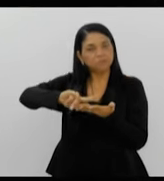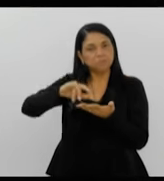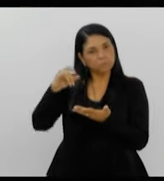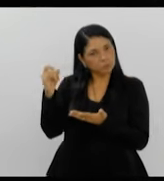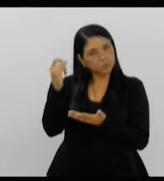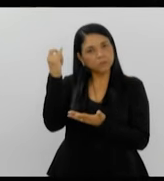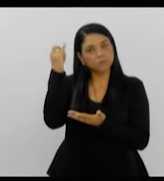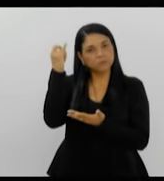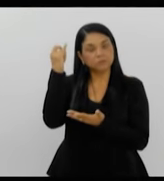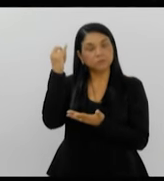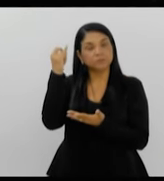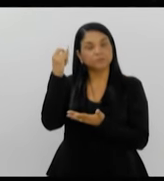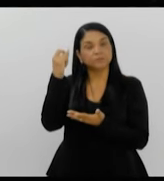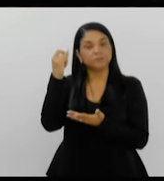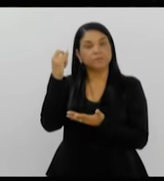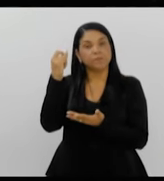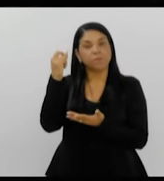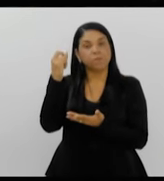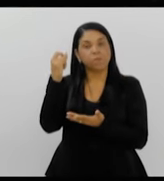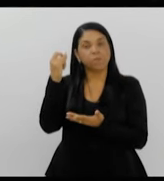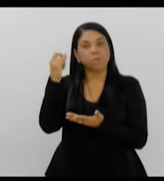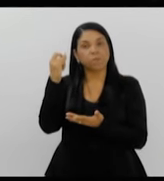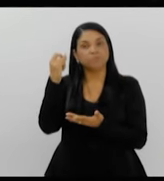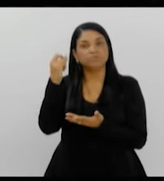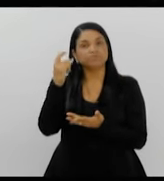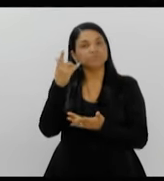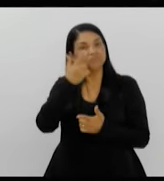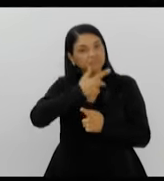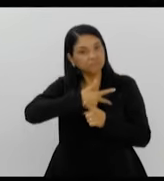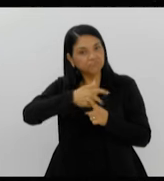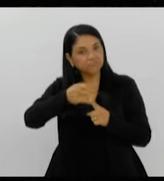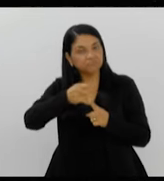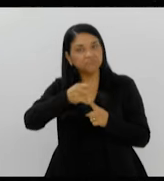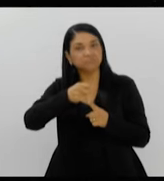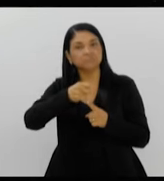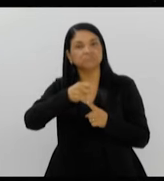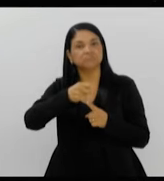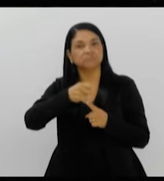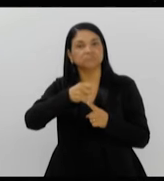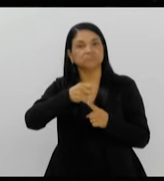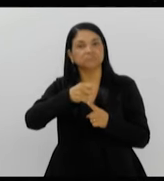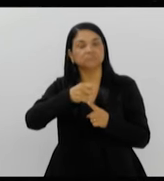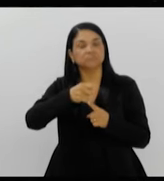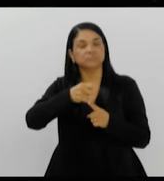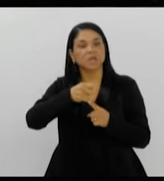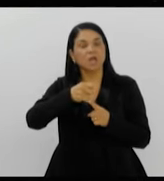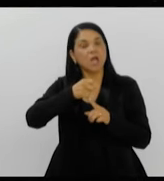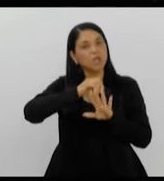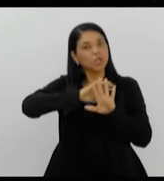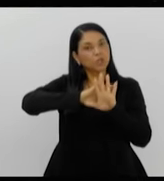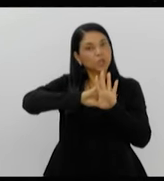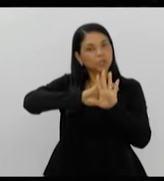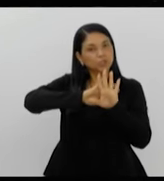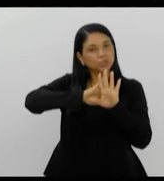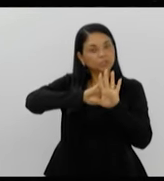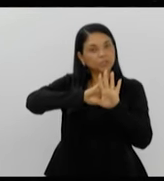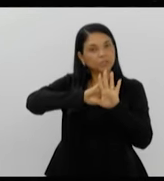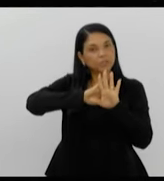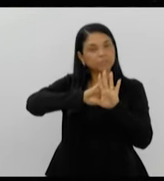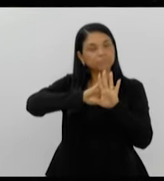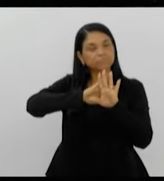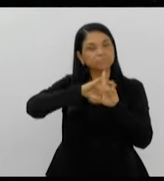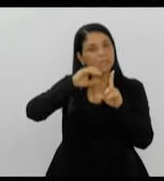diversas e que vença a corrente que mais